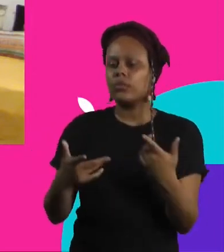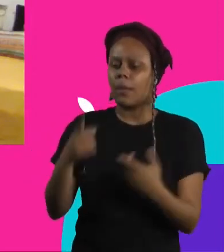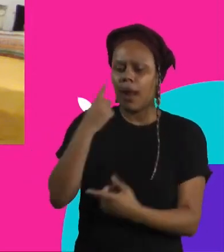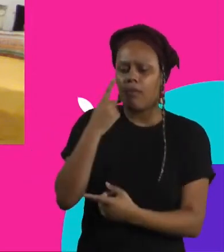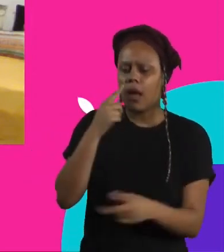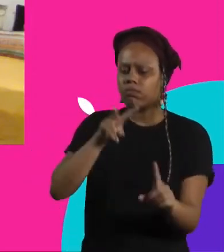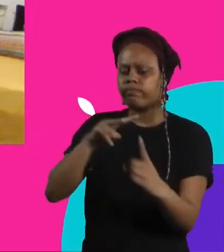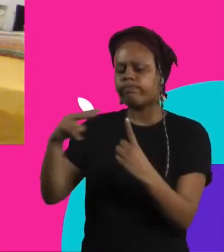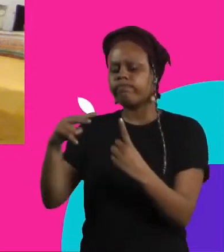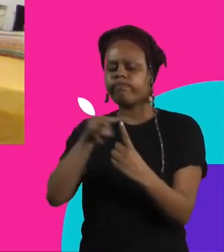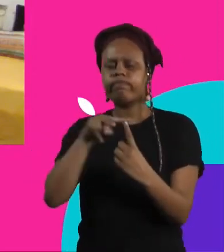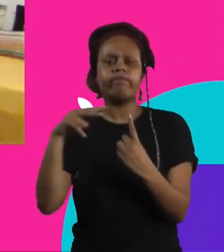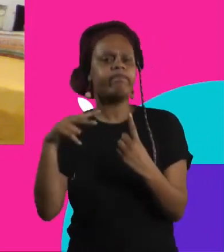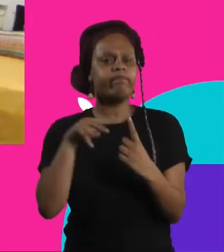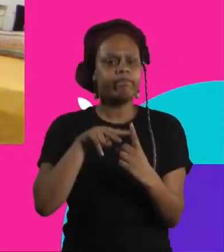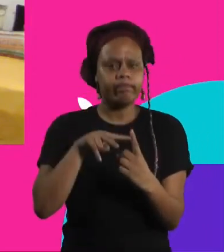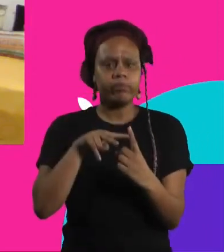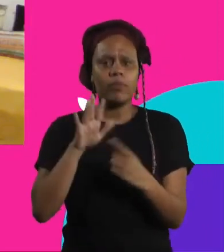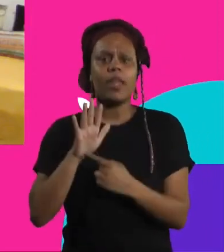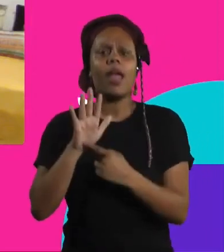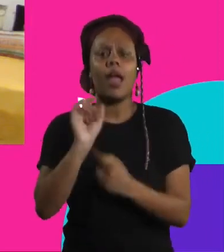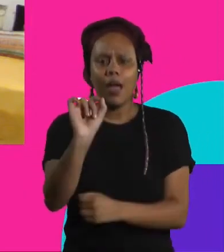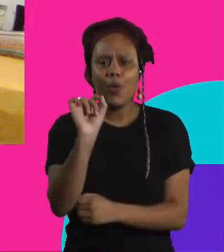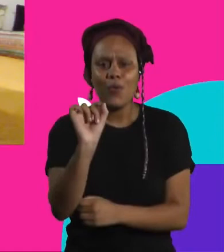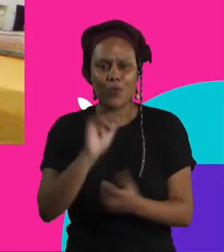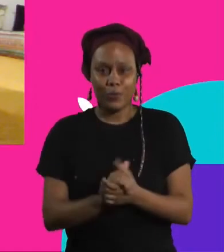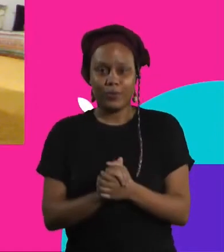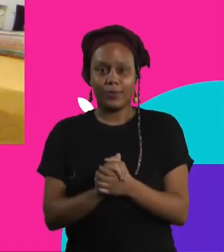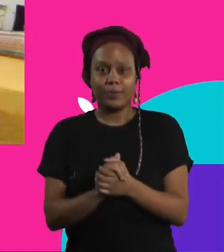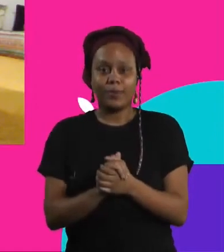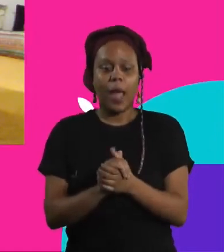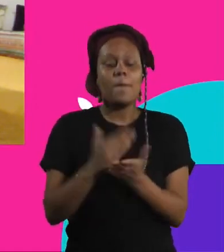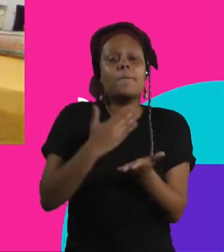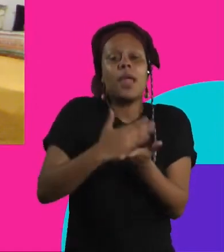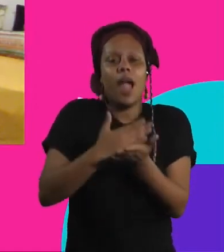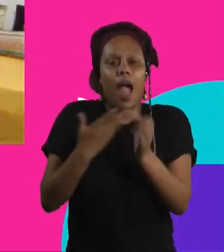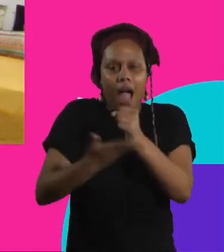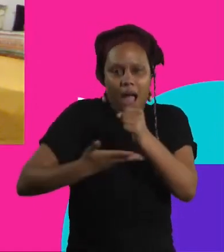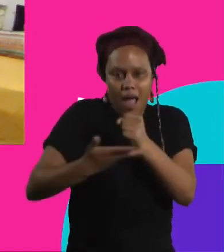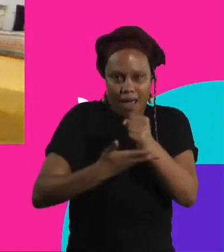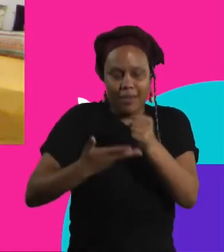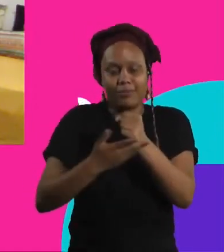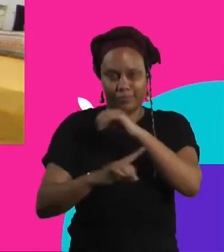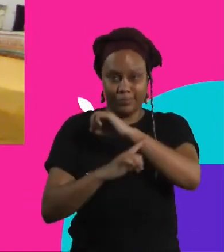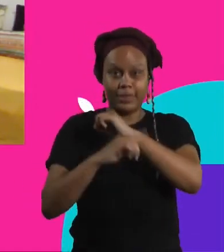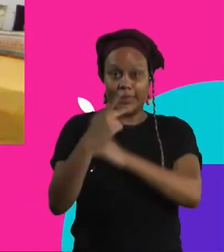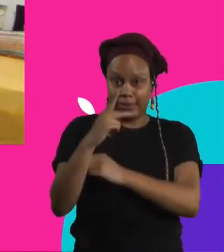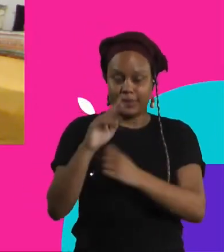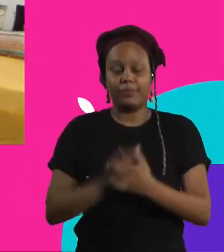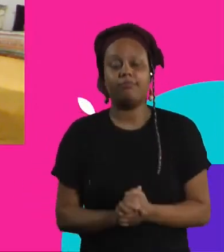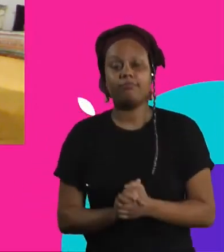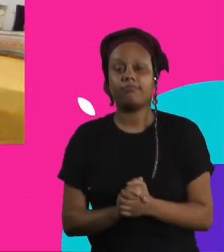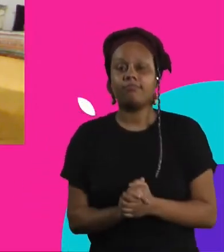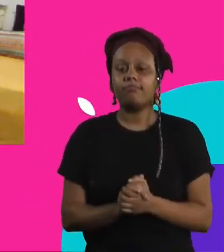né, que representa muito essa quase metade da base de clientes deles. E como foi feita toda uma